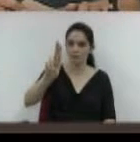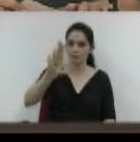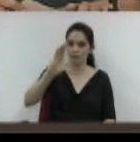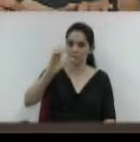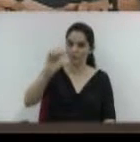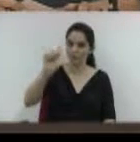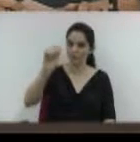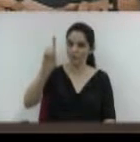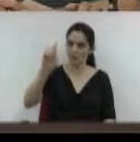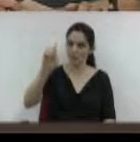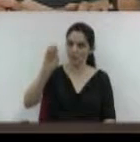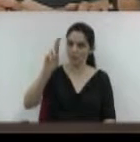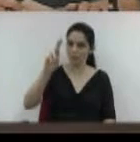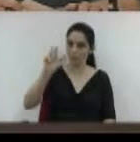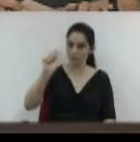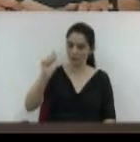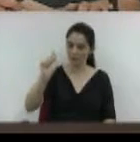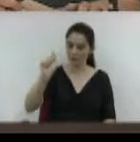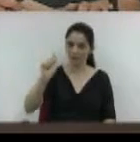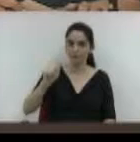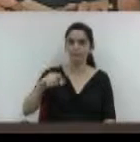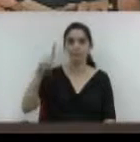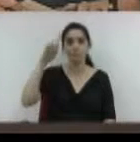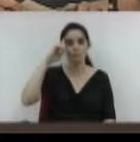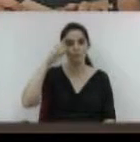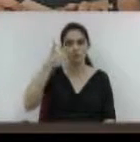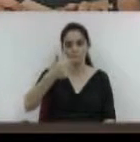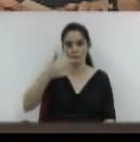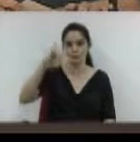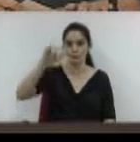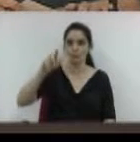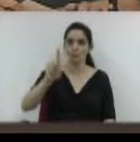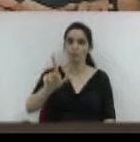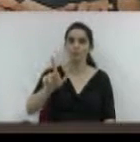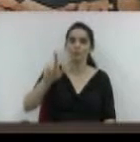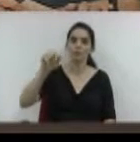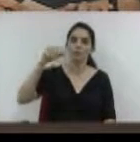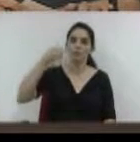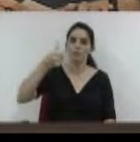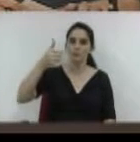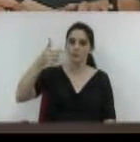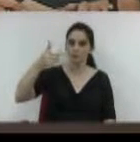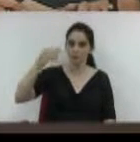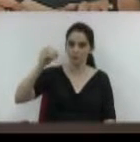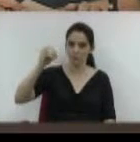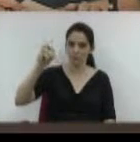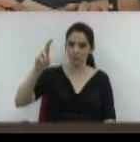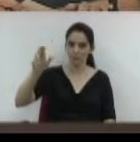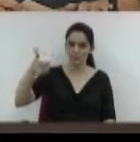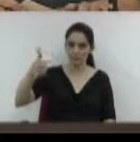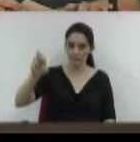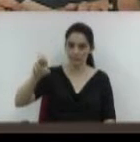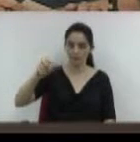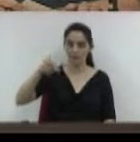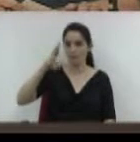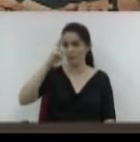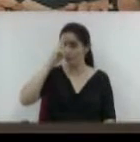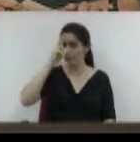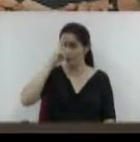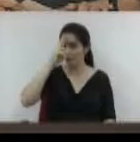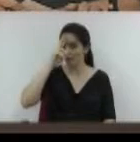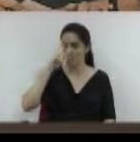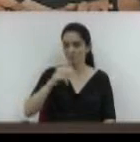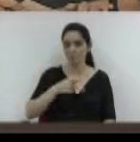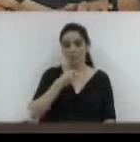de 2 de junho de 2015, em entrevista ao programa Meio-Dia da Rádio Educadora, fez